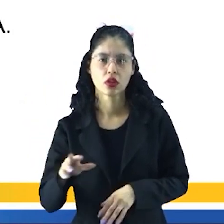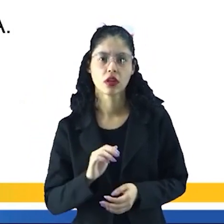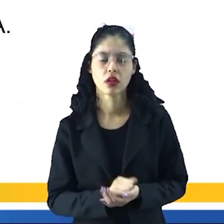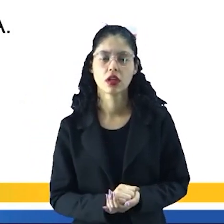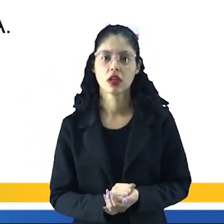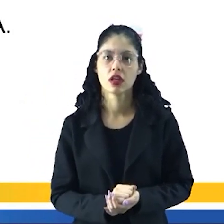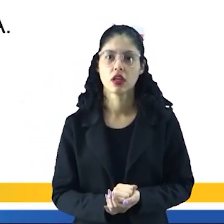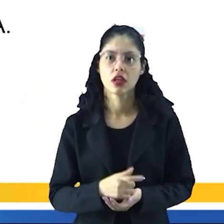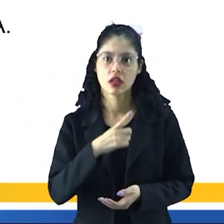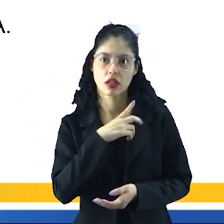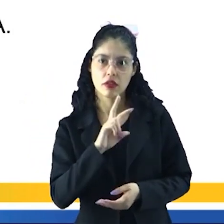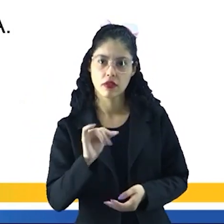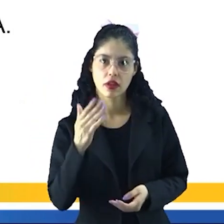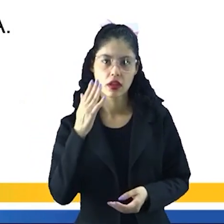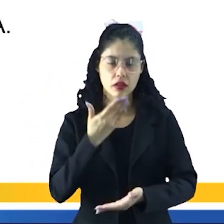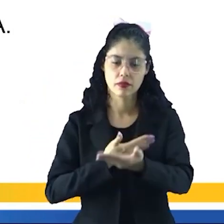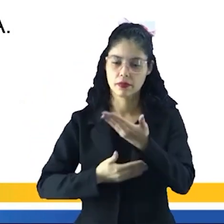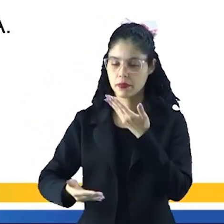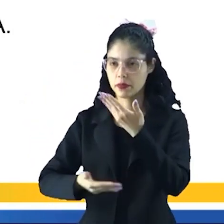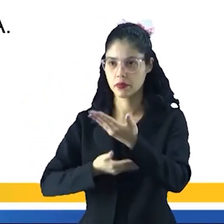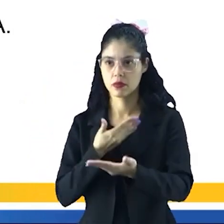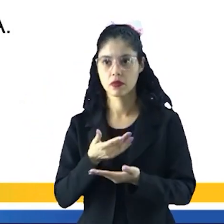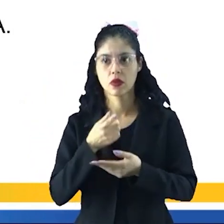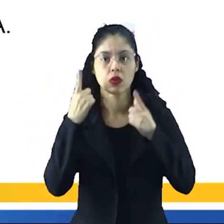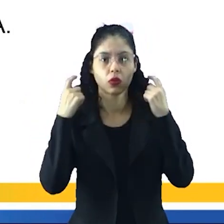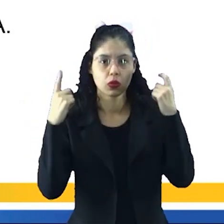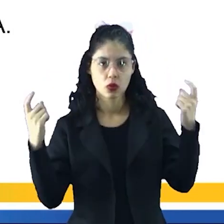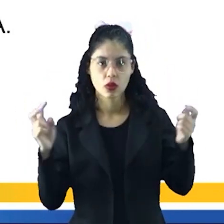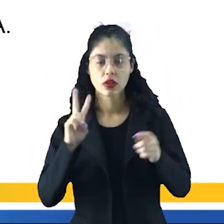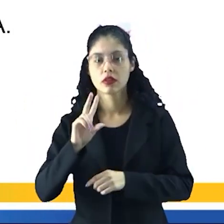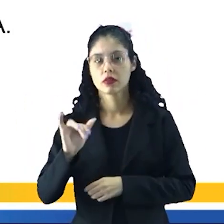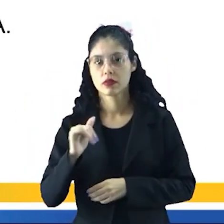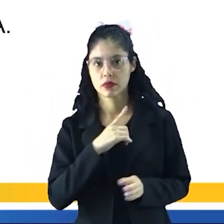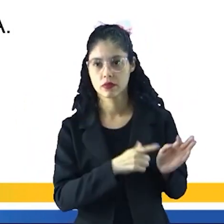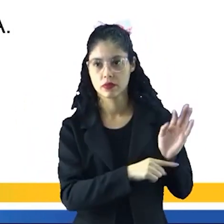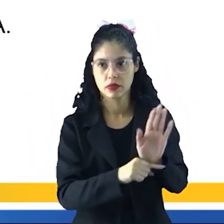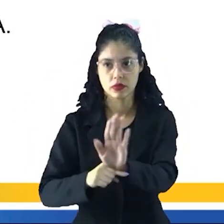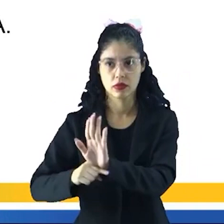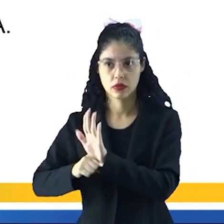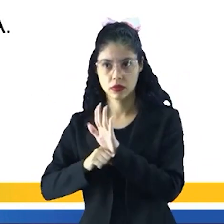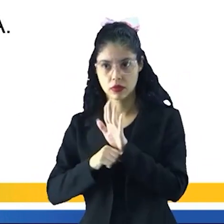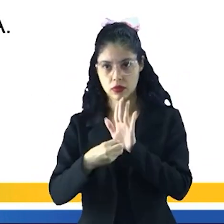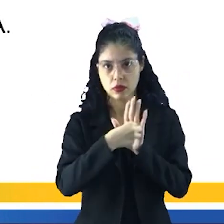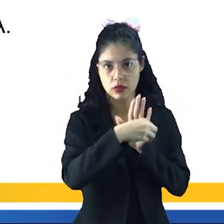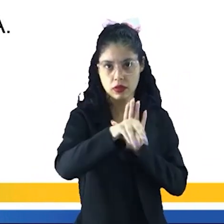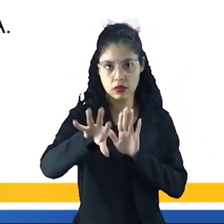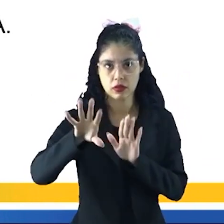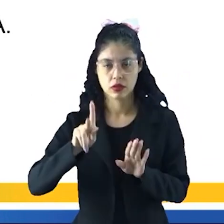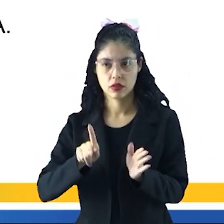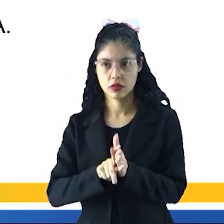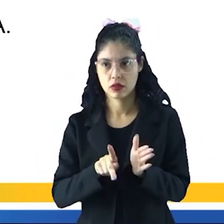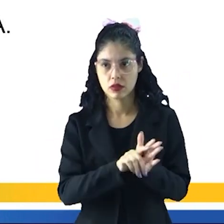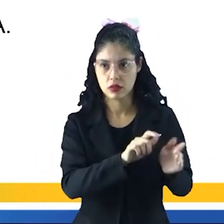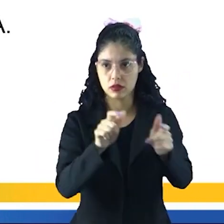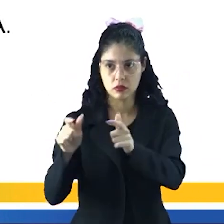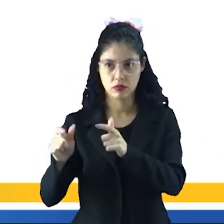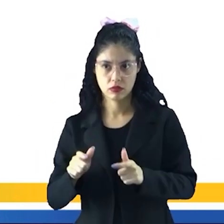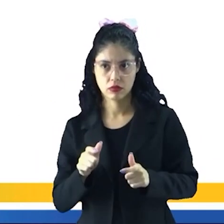aquele cesto que você vai interagir com o som que vai ser transmitido nesse espaço. Então, isso